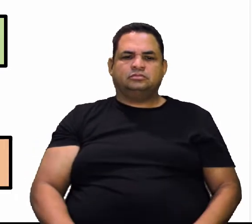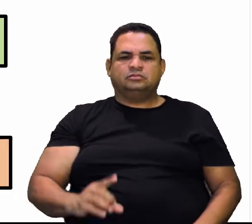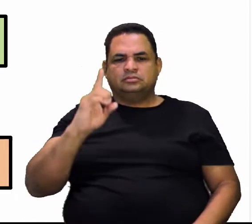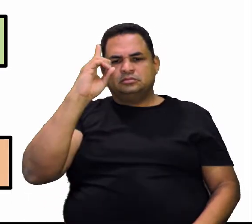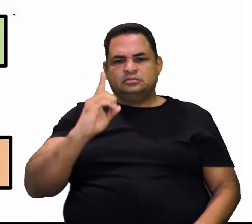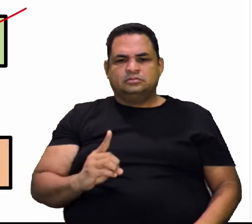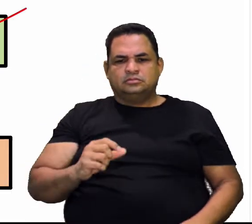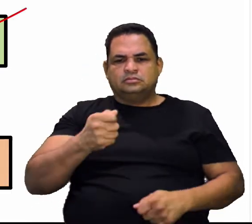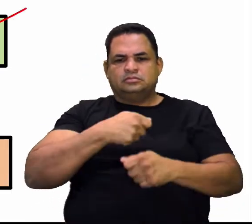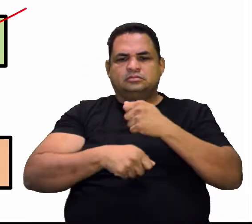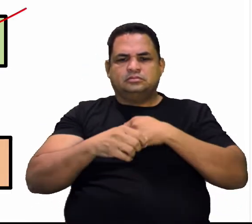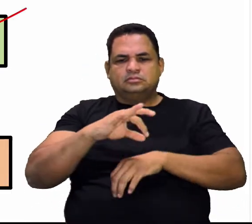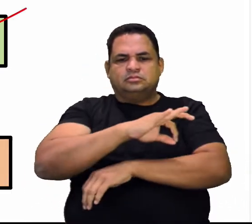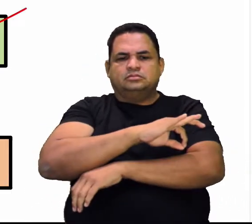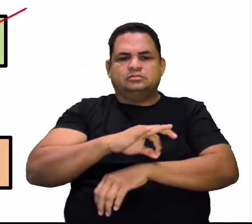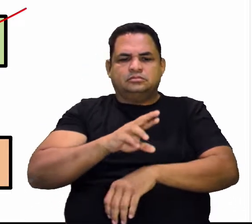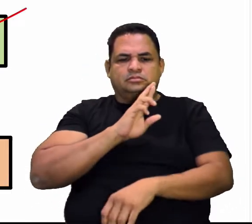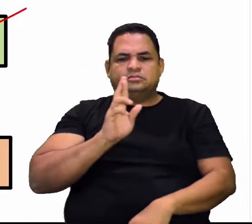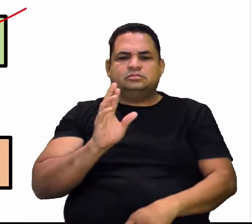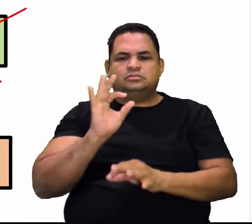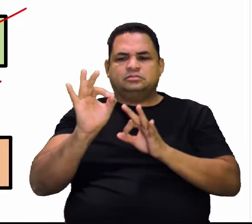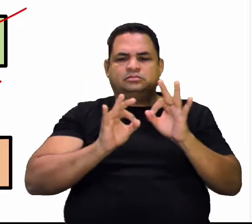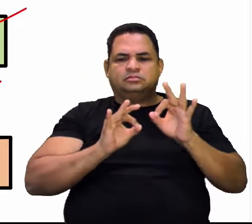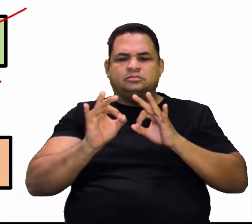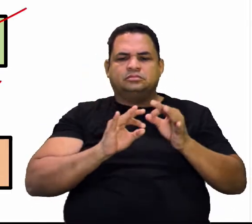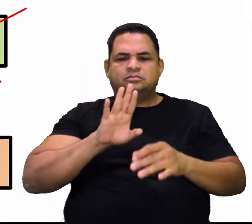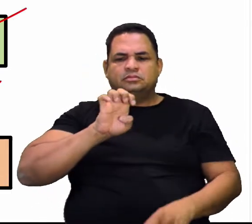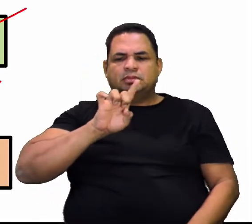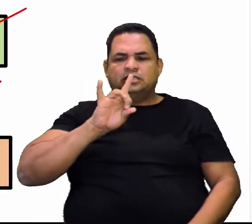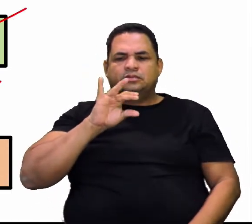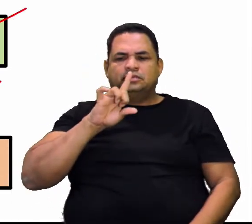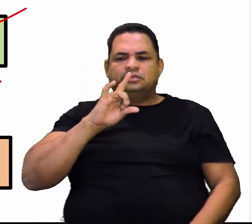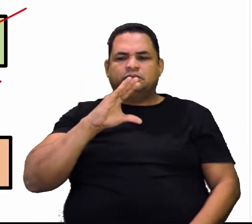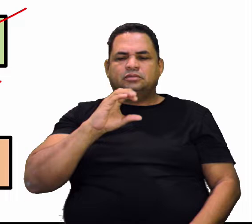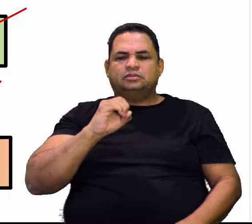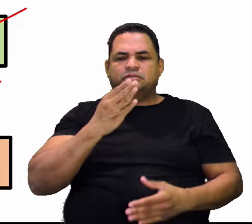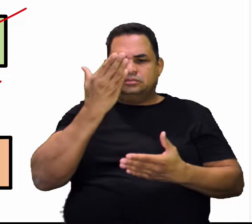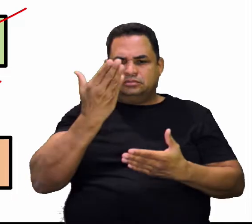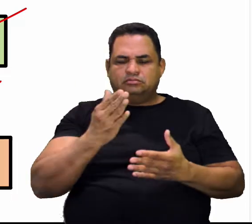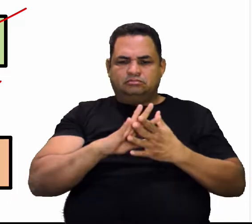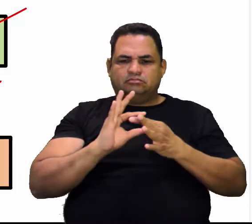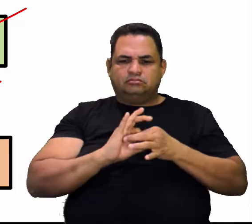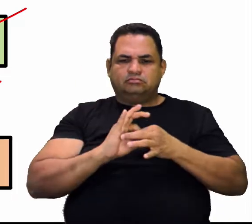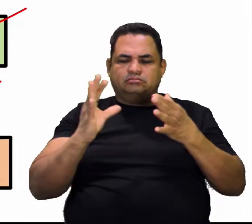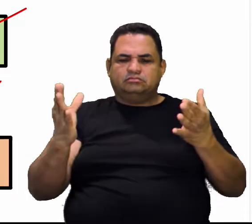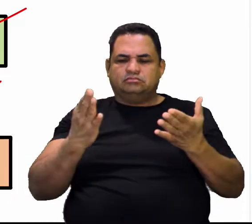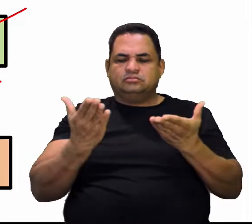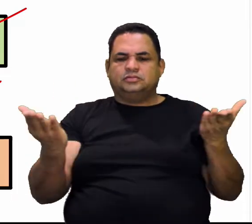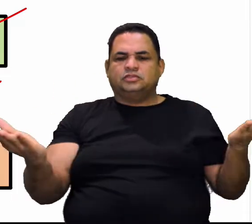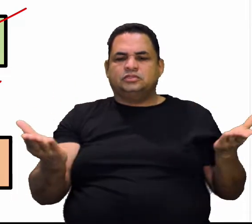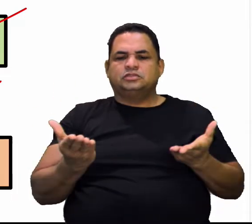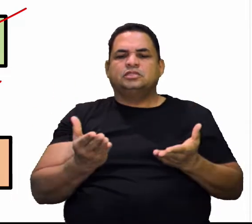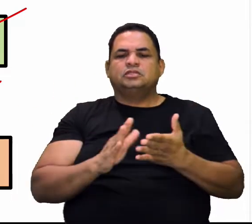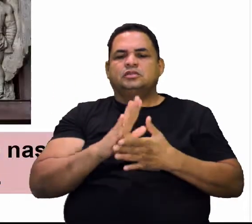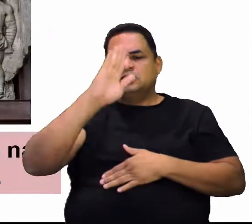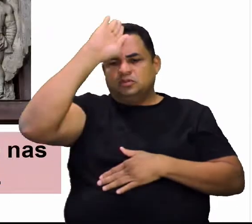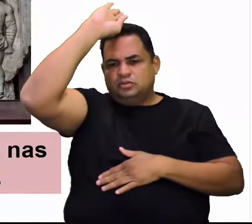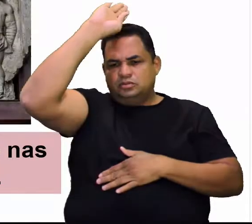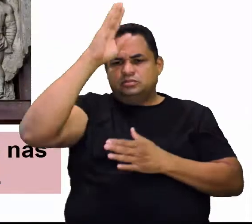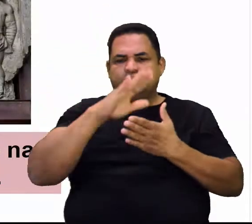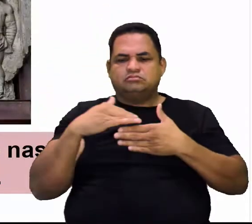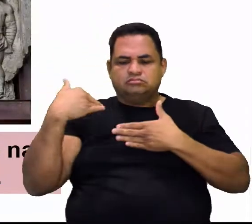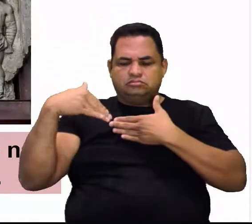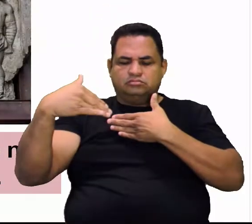direito, administração, arquitetura, religião, organização e eficiência são legados deixados por Roma ao longo da